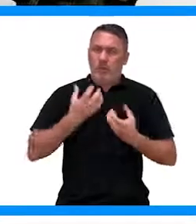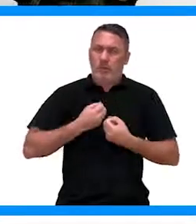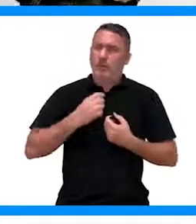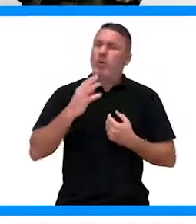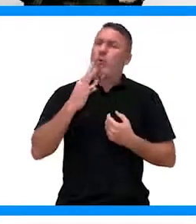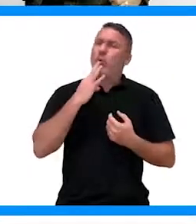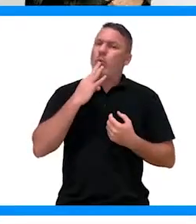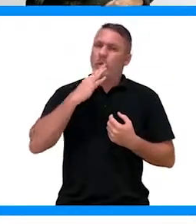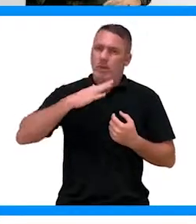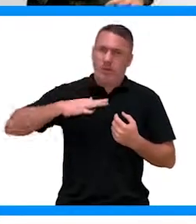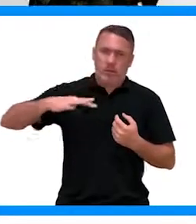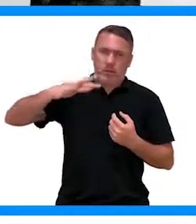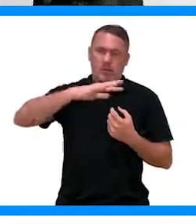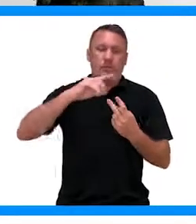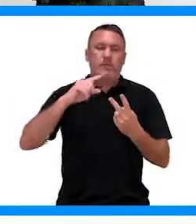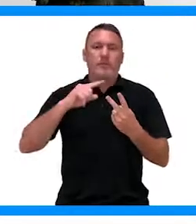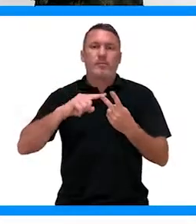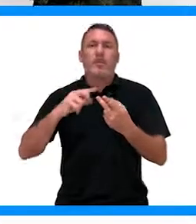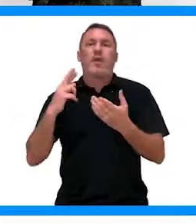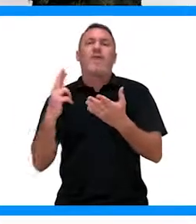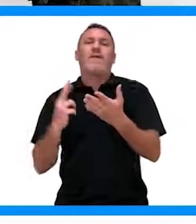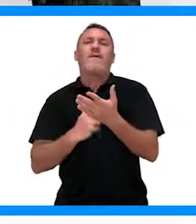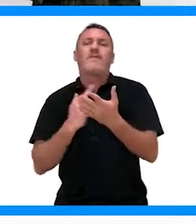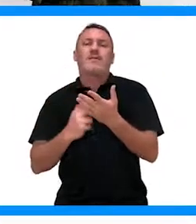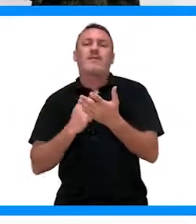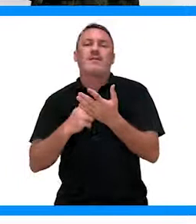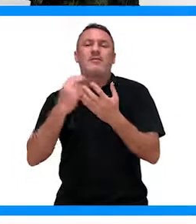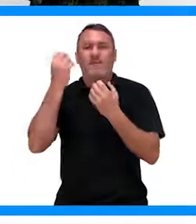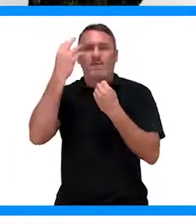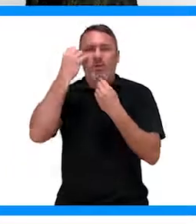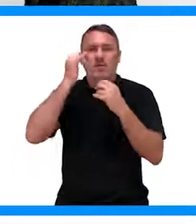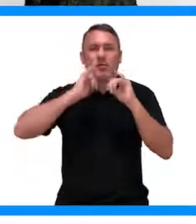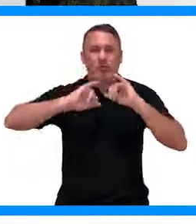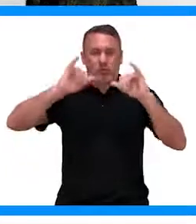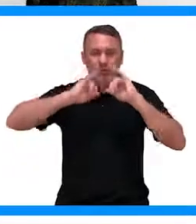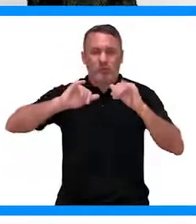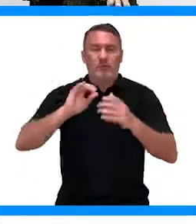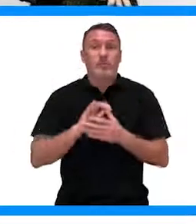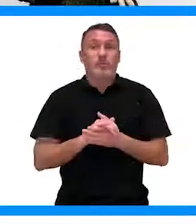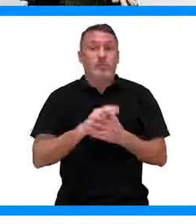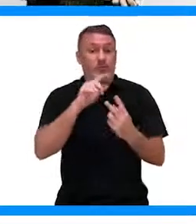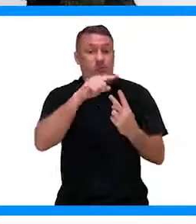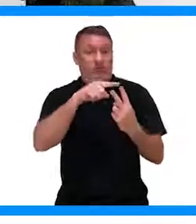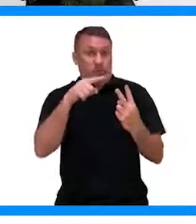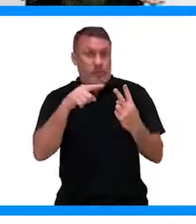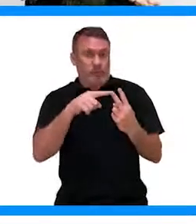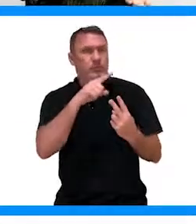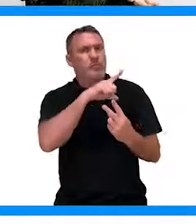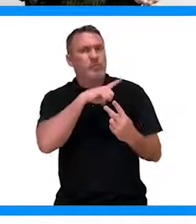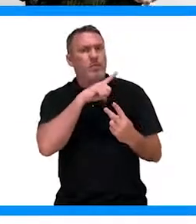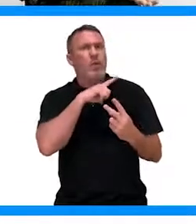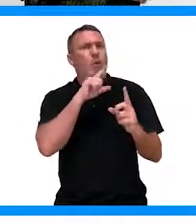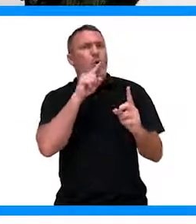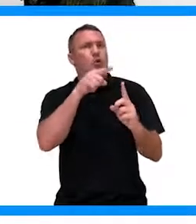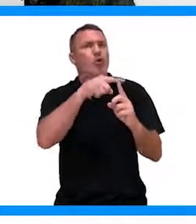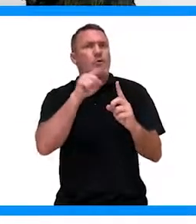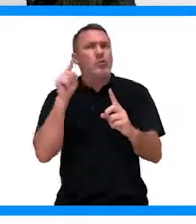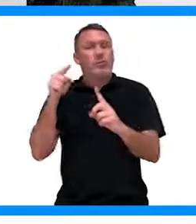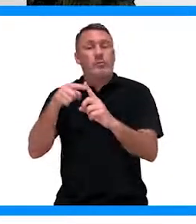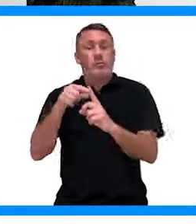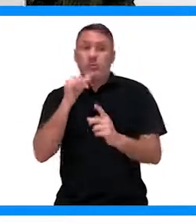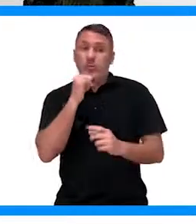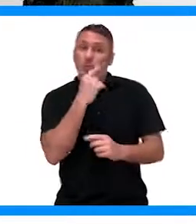muito conhecida e temos uma notícia, né? Uma revista. Cada um desses textos tem uma função. Quando a